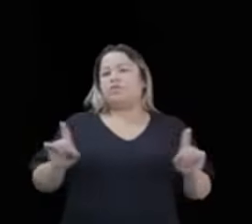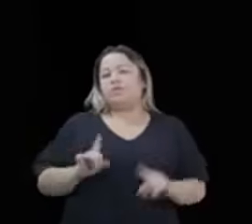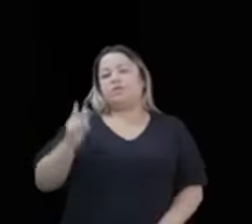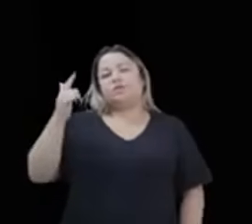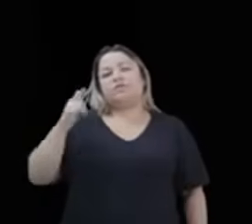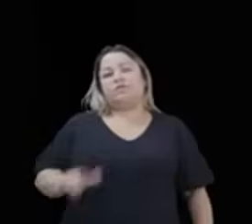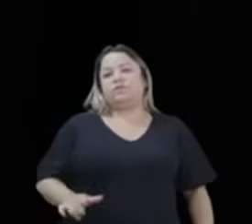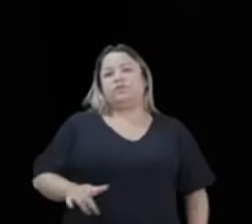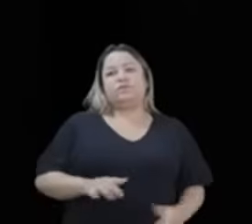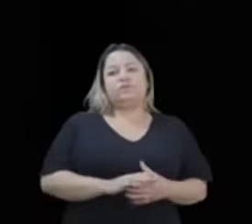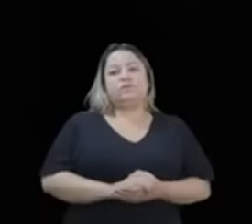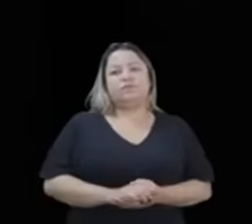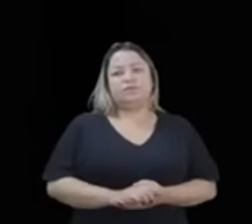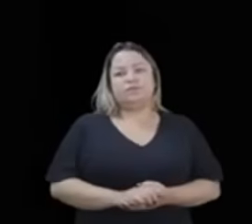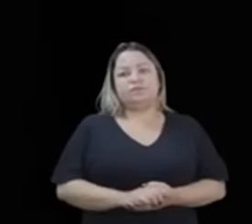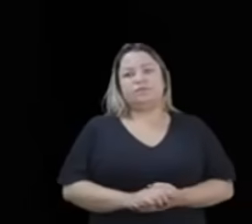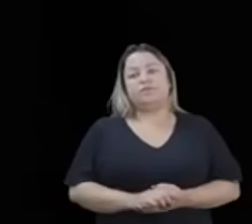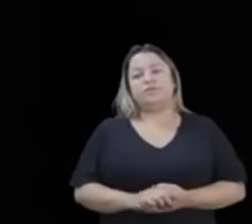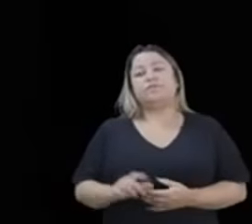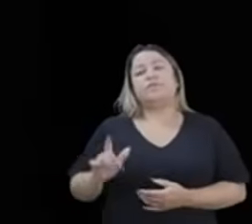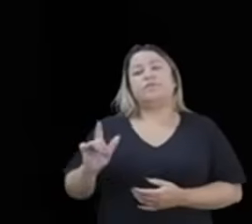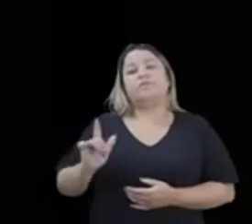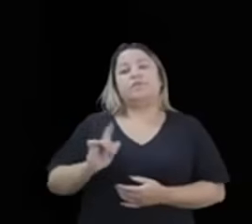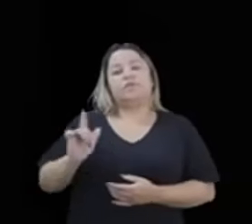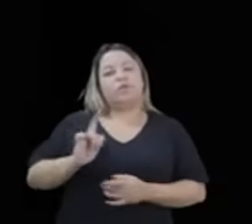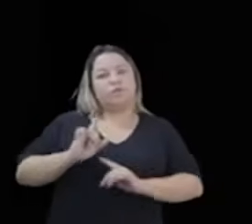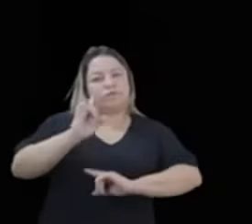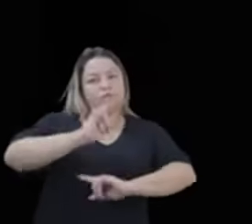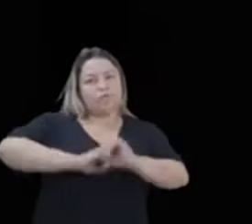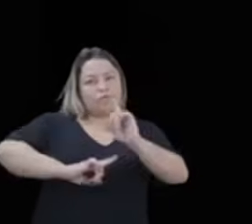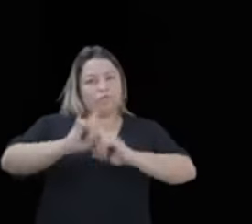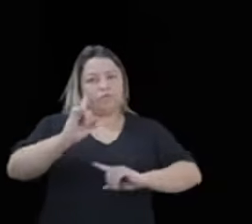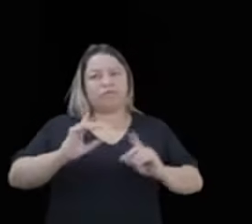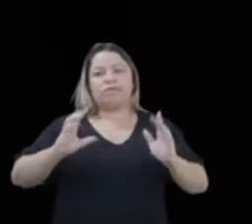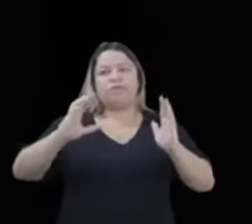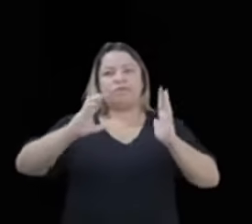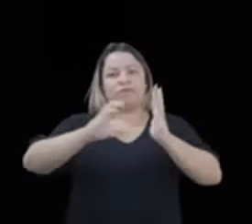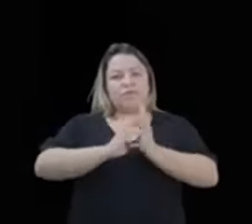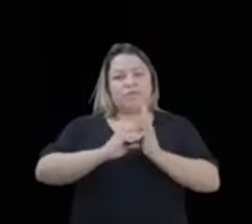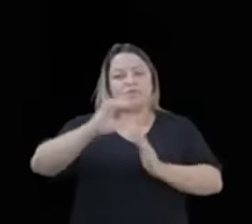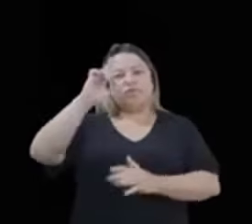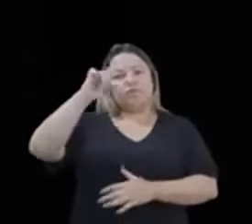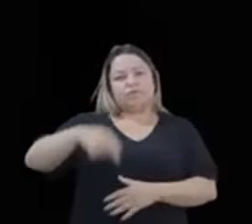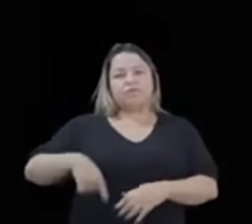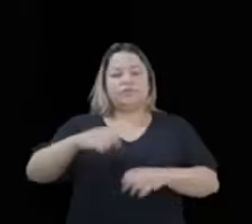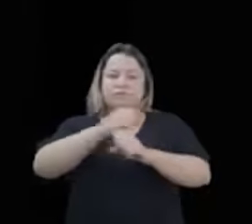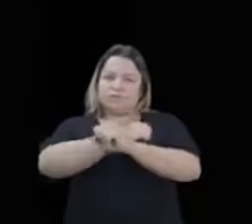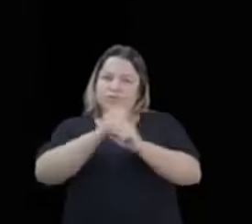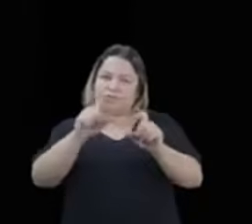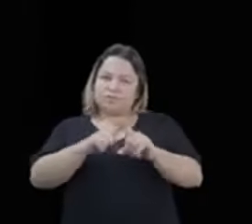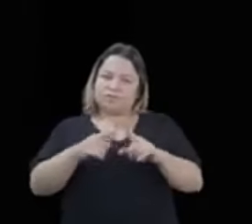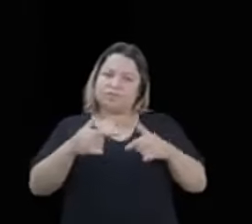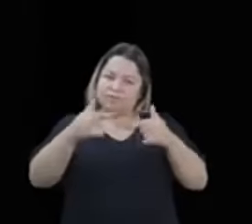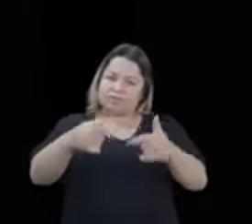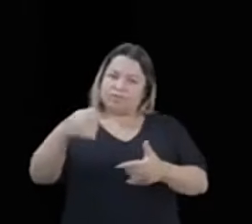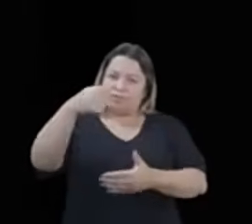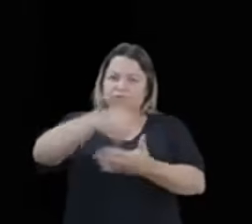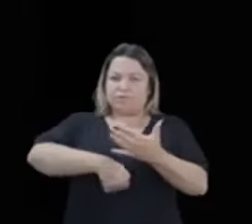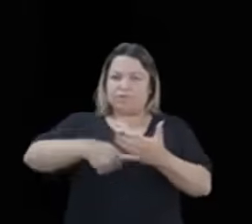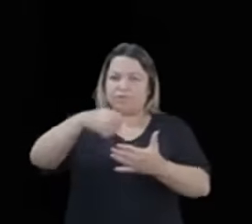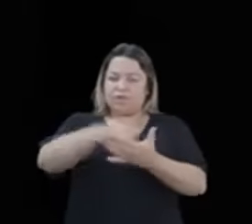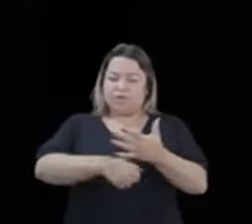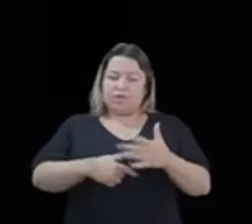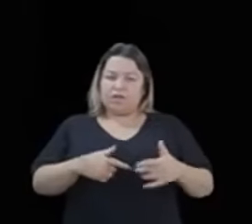repetir. Nós teremos que construir um partido que seja capaz de enfrentar grandes